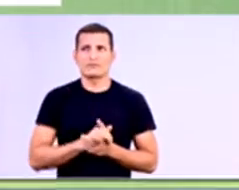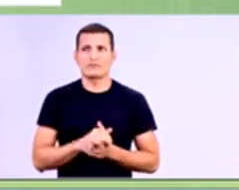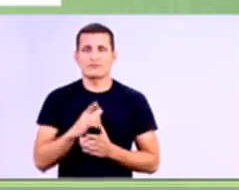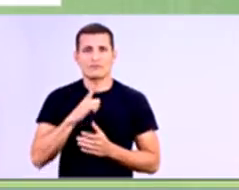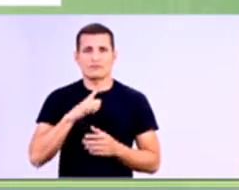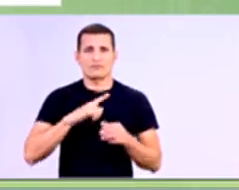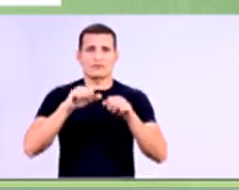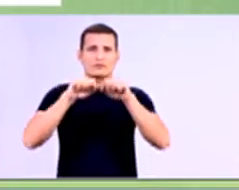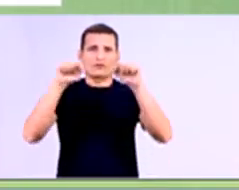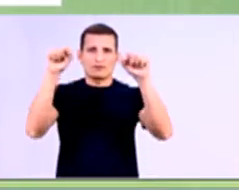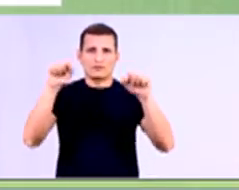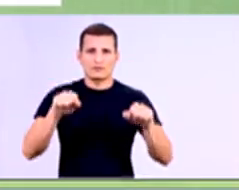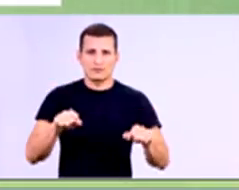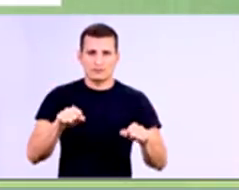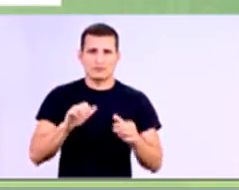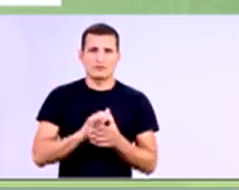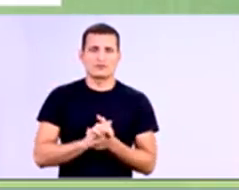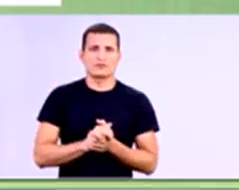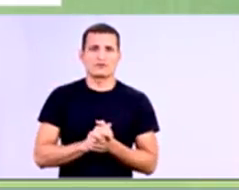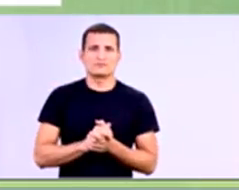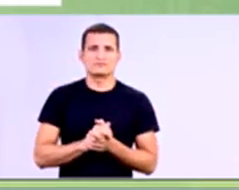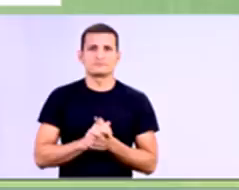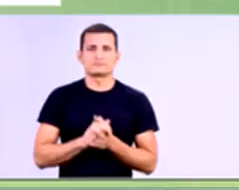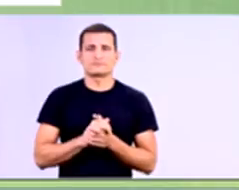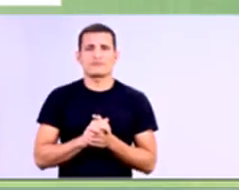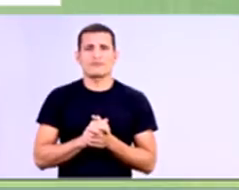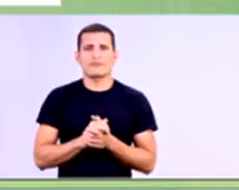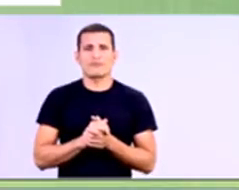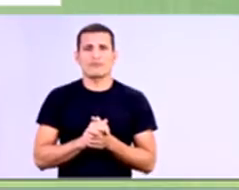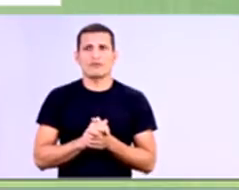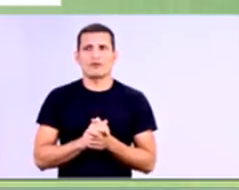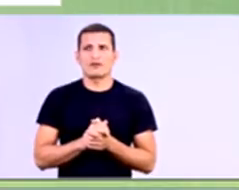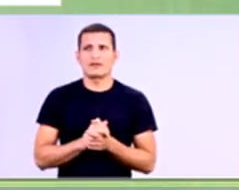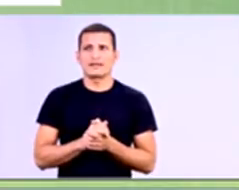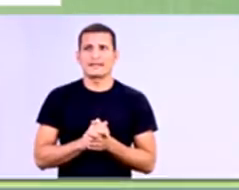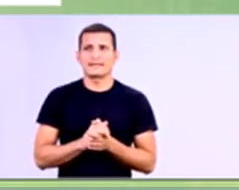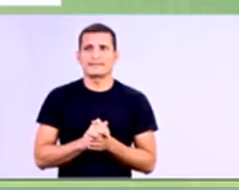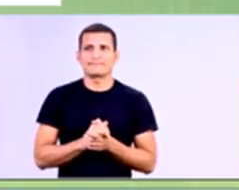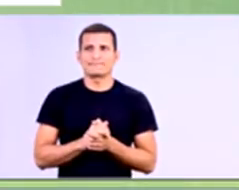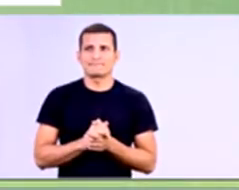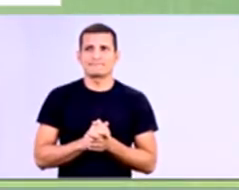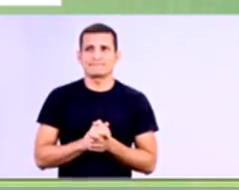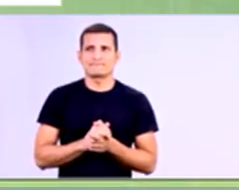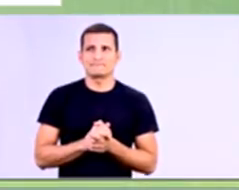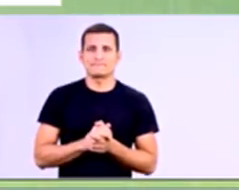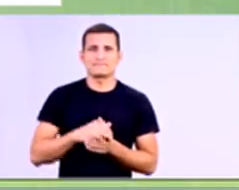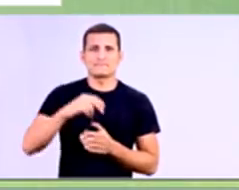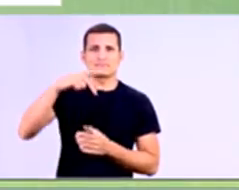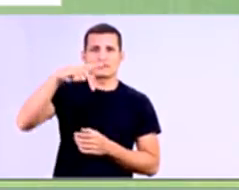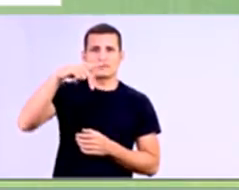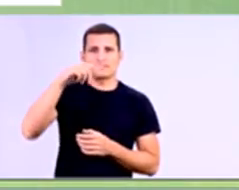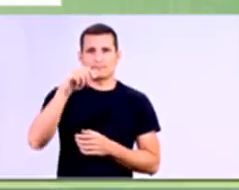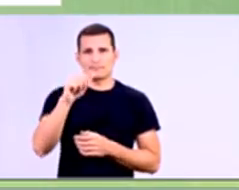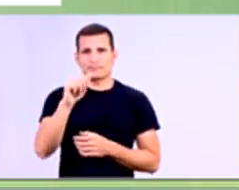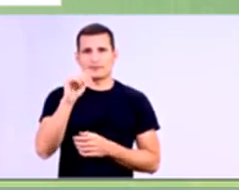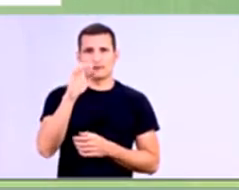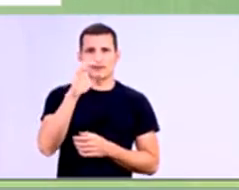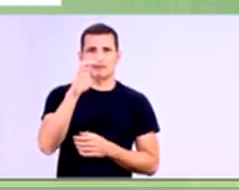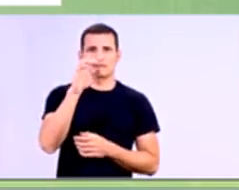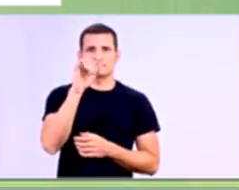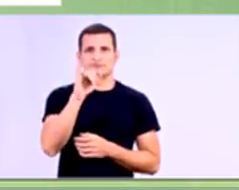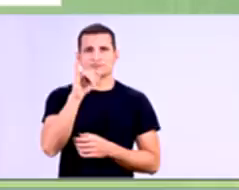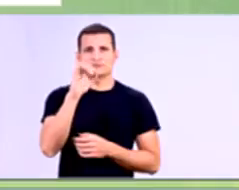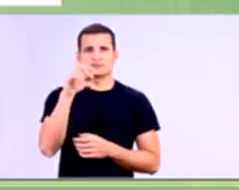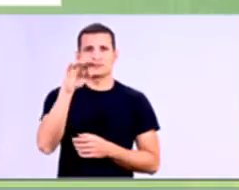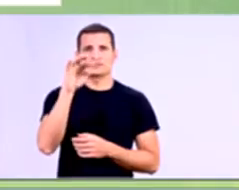um sistema de consultório. Primeira classe, minha classe paciente. Então, vejam só, ela tem